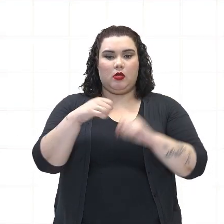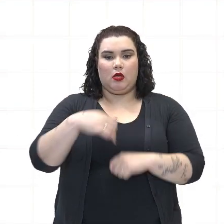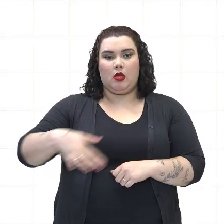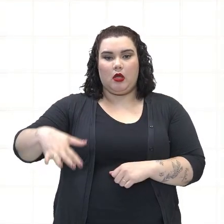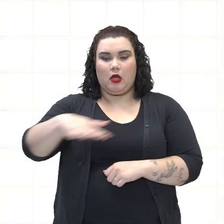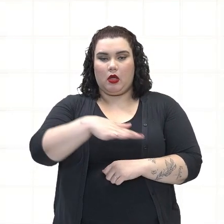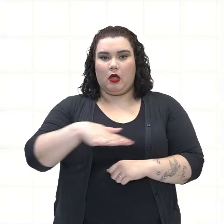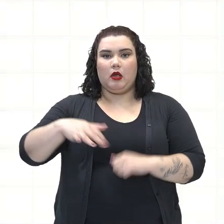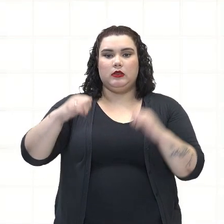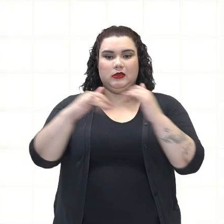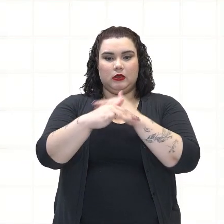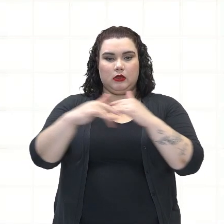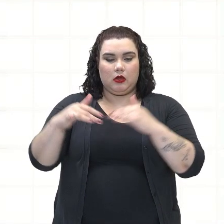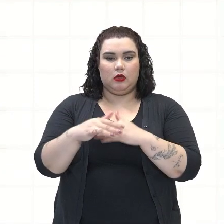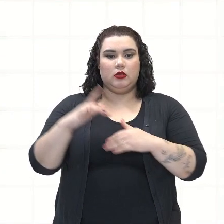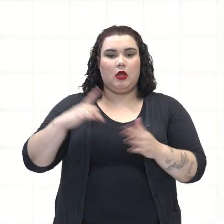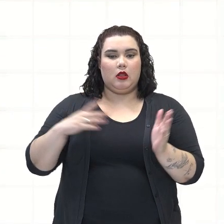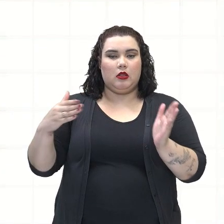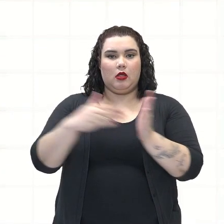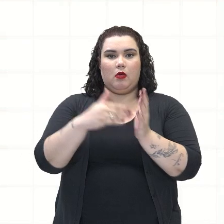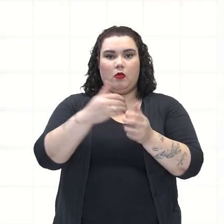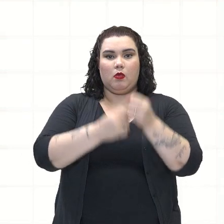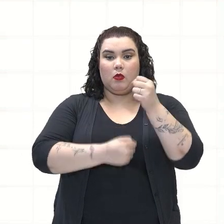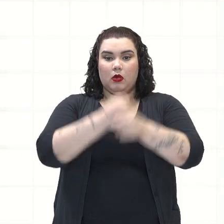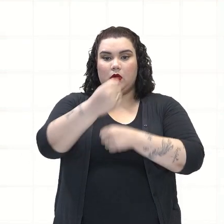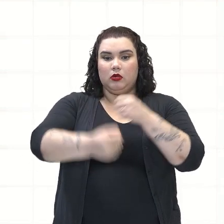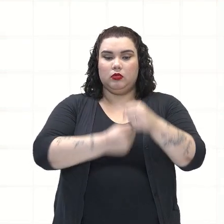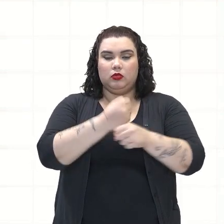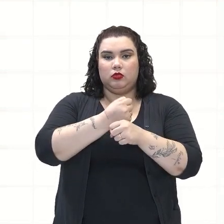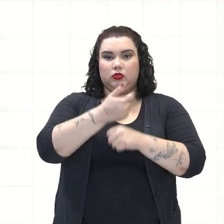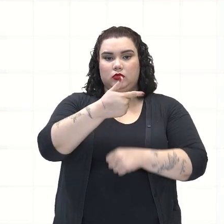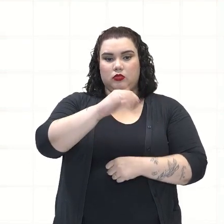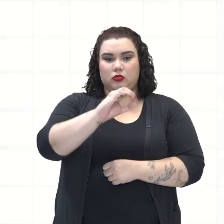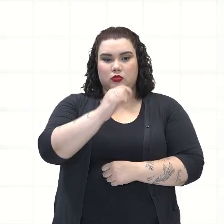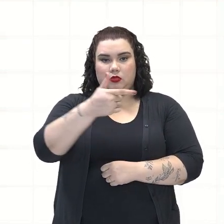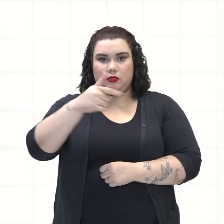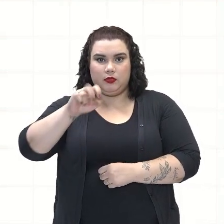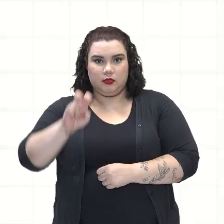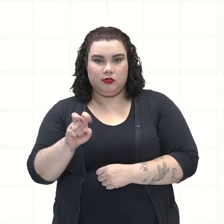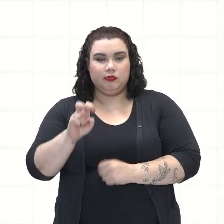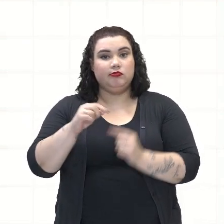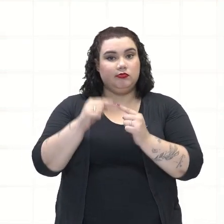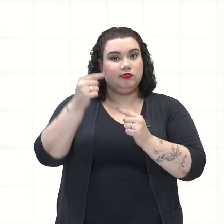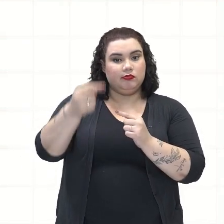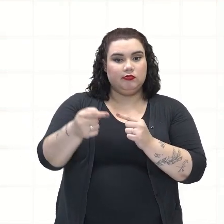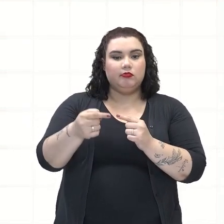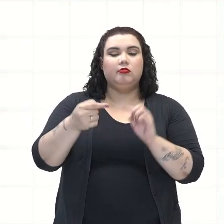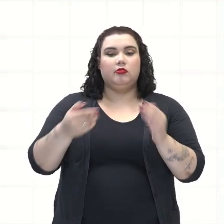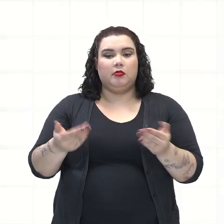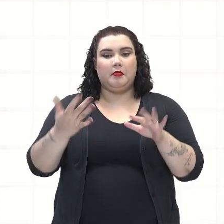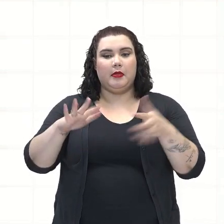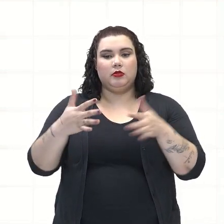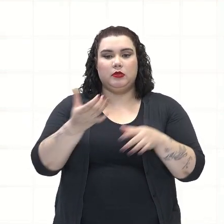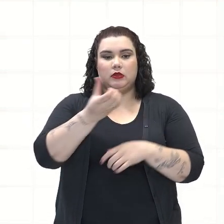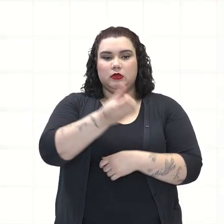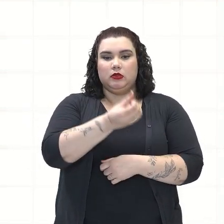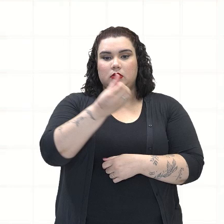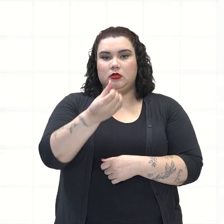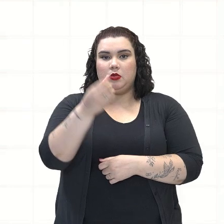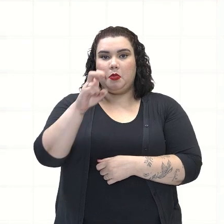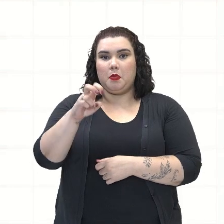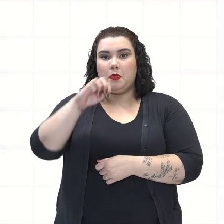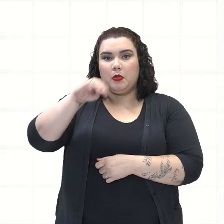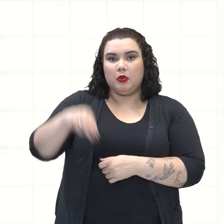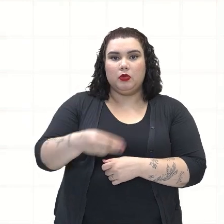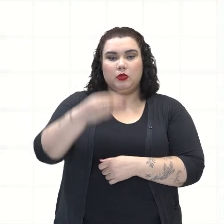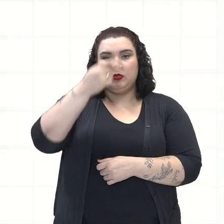continente africano irão reunir até 2025, portanto, ano que vem já, né, aproximadamente 665 milhões